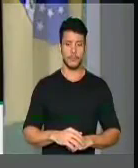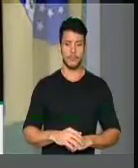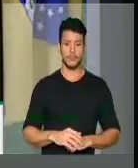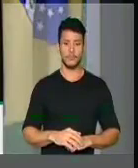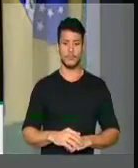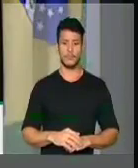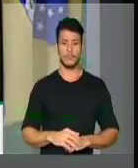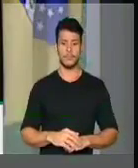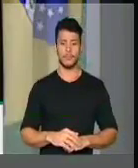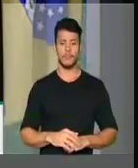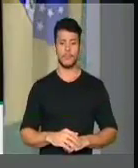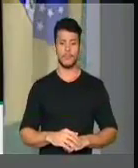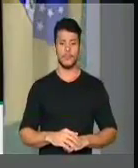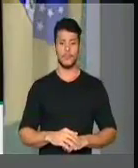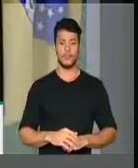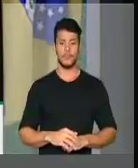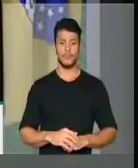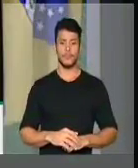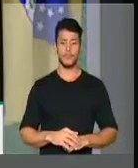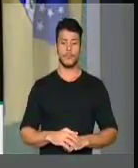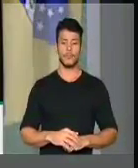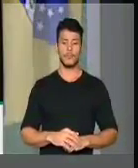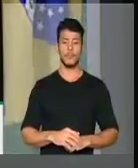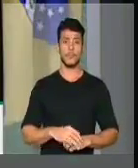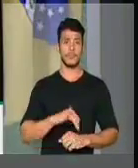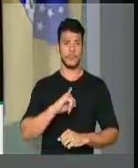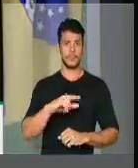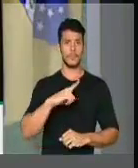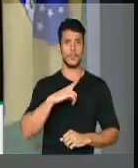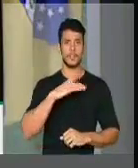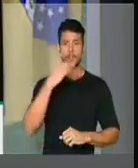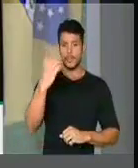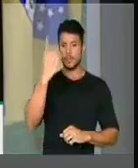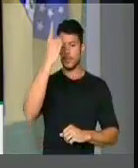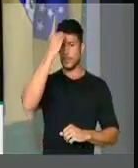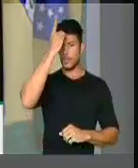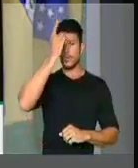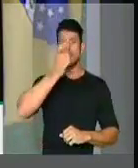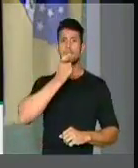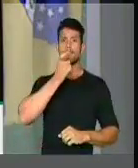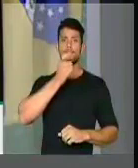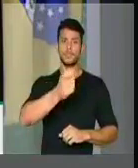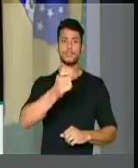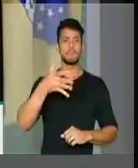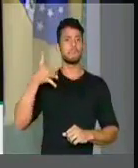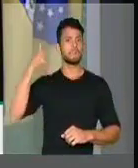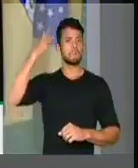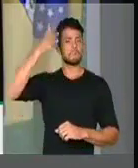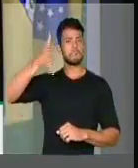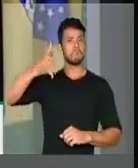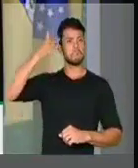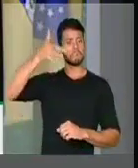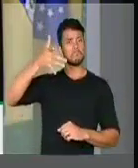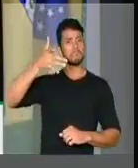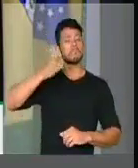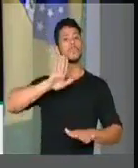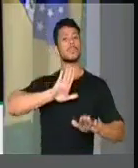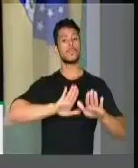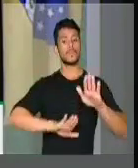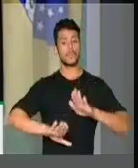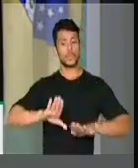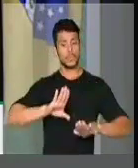assim nos ensinava. Quem tem um dom da palavra, tenha